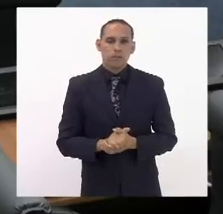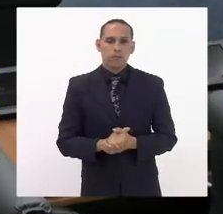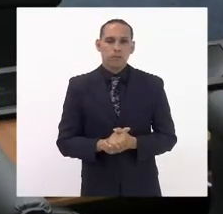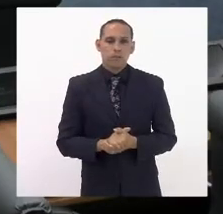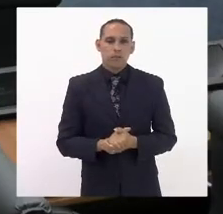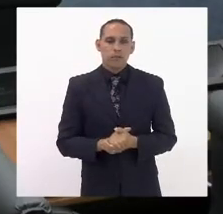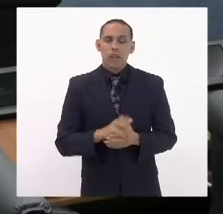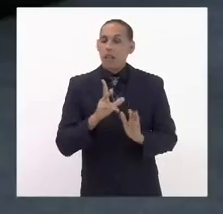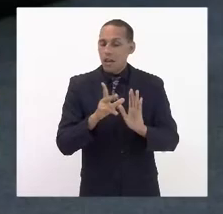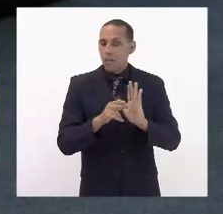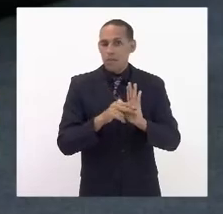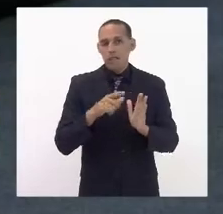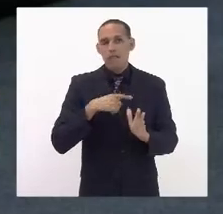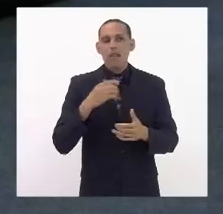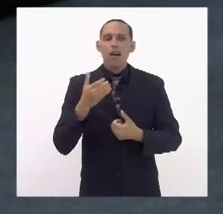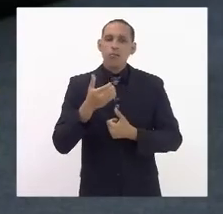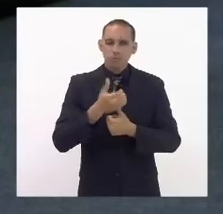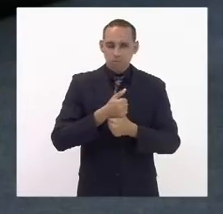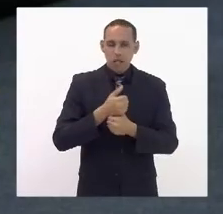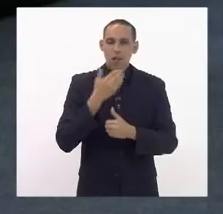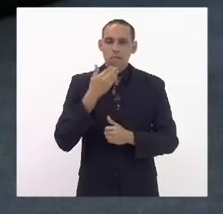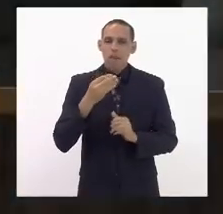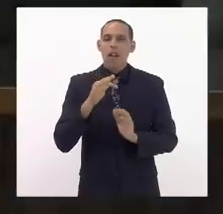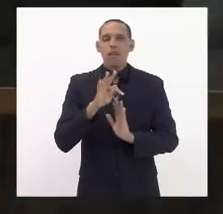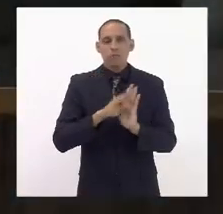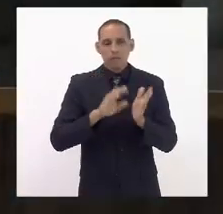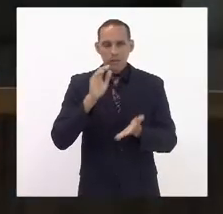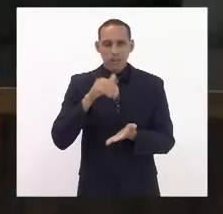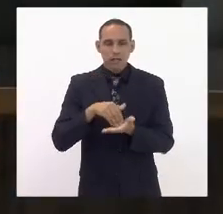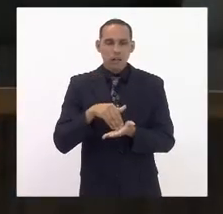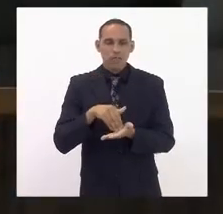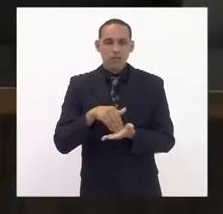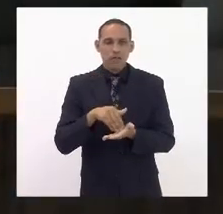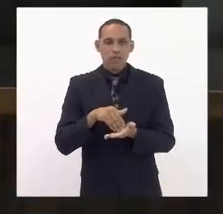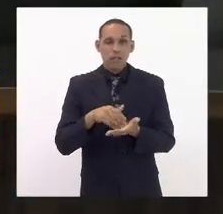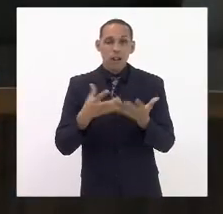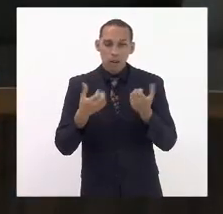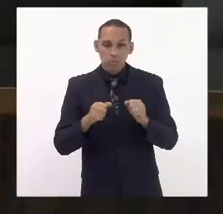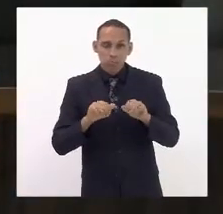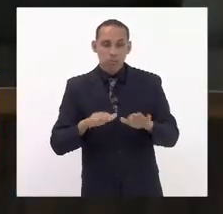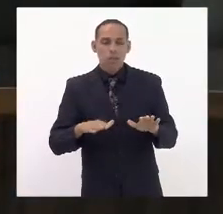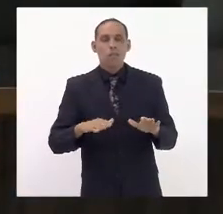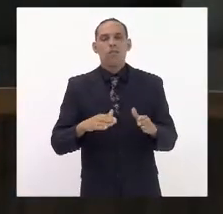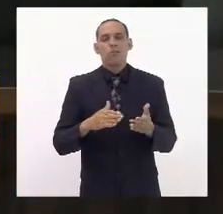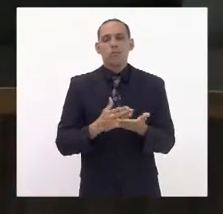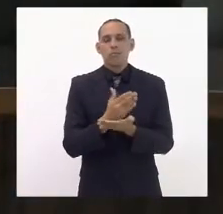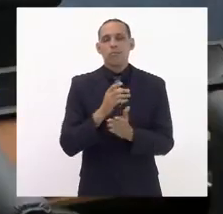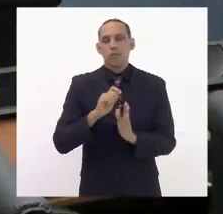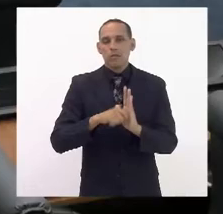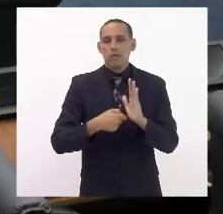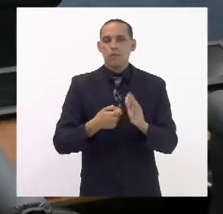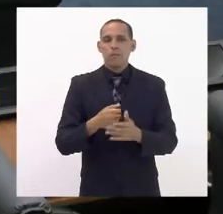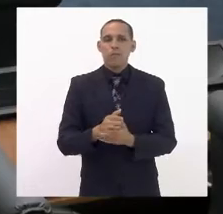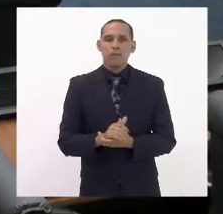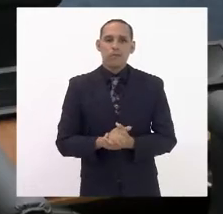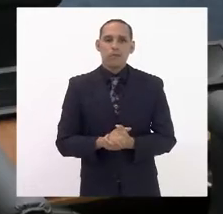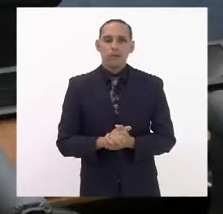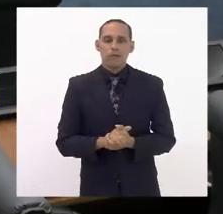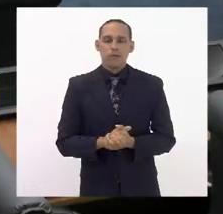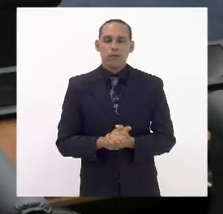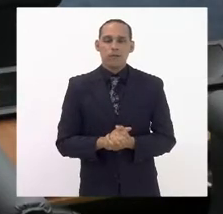Constitucionalidade com emendas, concluindo por substitutivo, pedindo forma final de redação. Que a presidência defere. Se os que aprovam nesse momento estão aprovados, vai autógrafo. Em discussão.